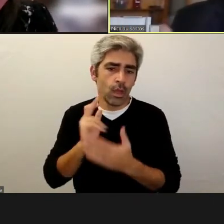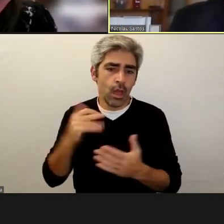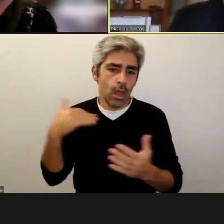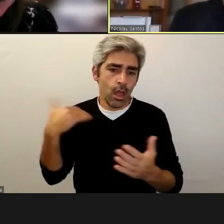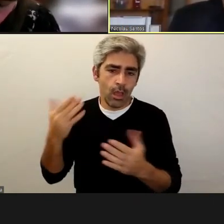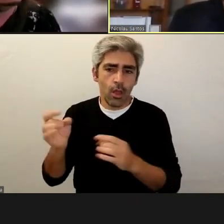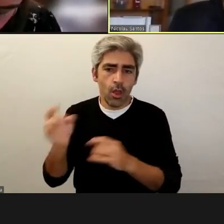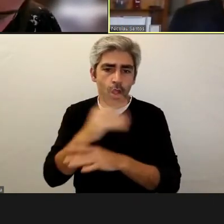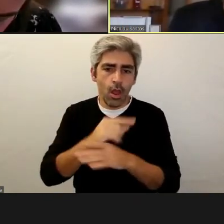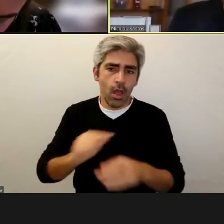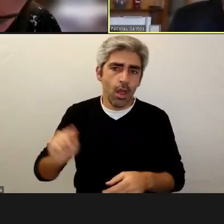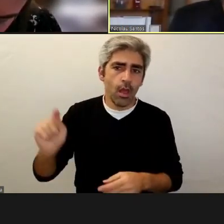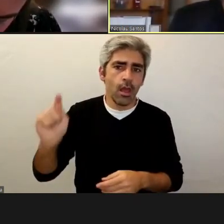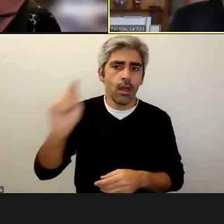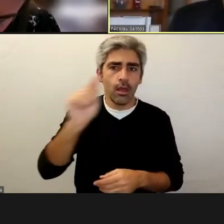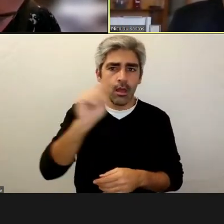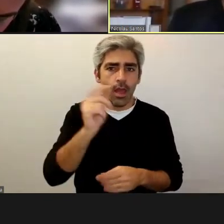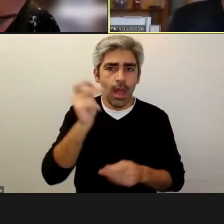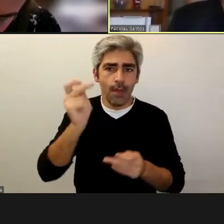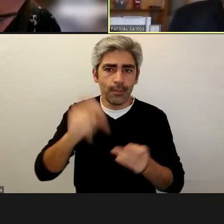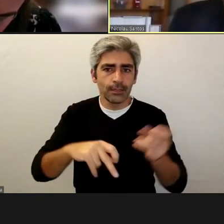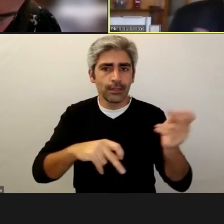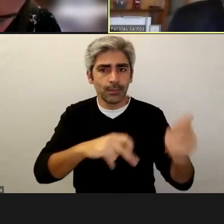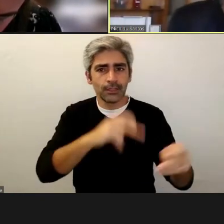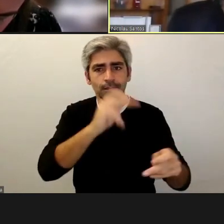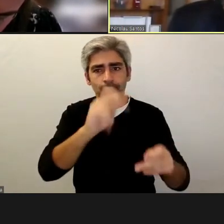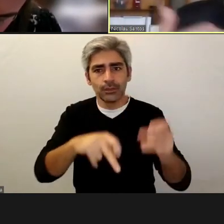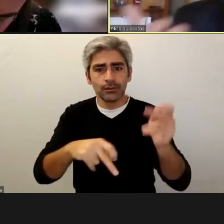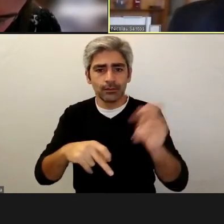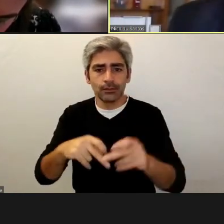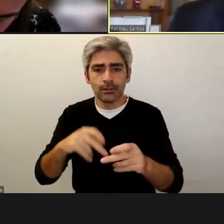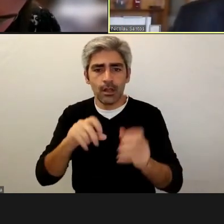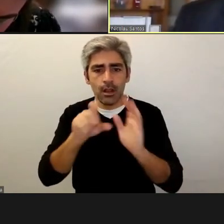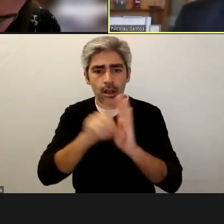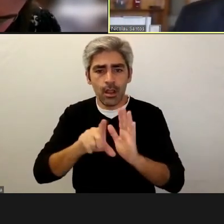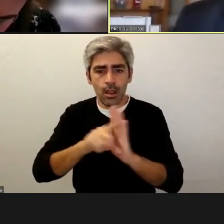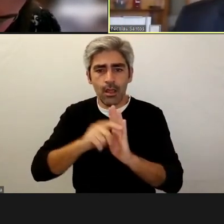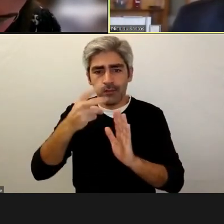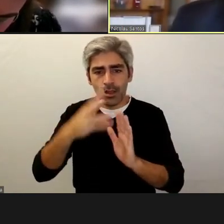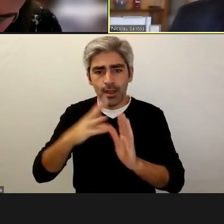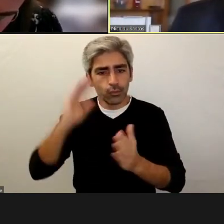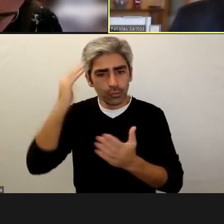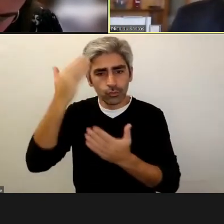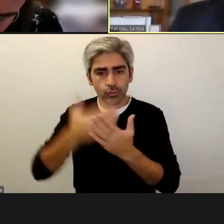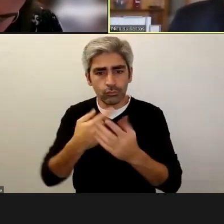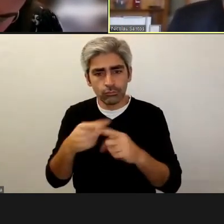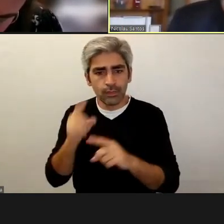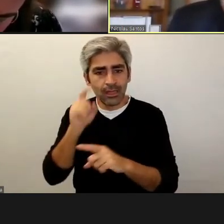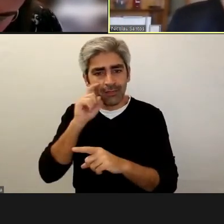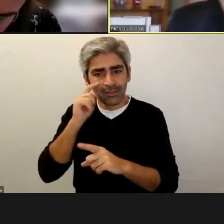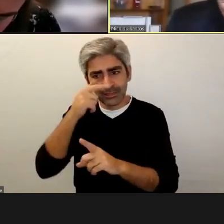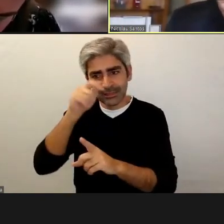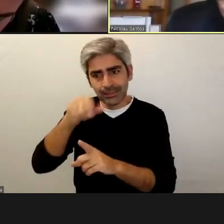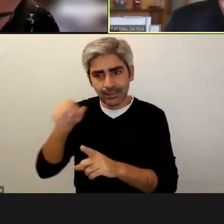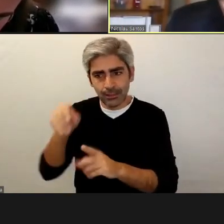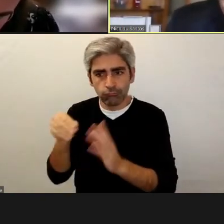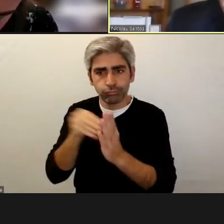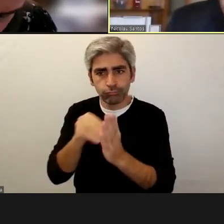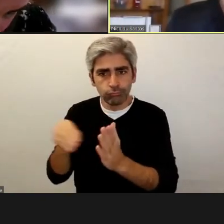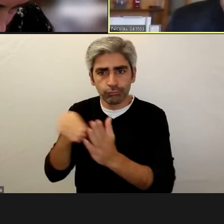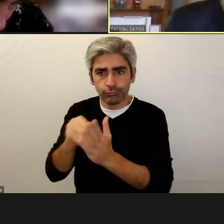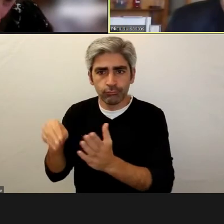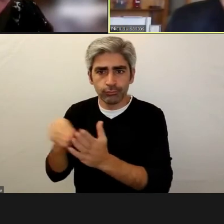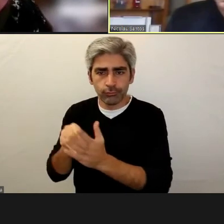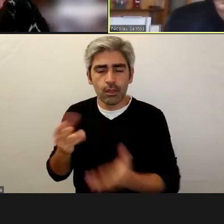Europa tem aparecido nas legislações, nas constituições, enfim, a defesa do cidadão. O que nós